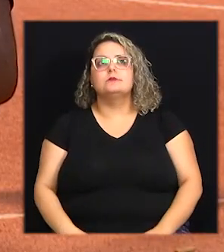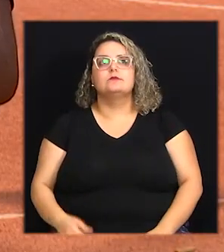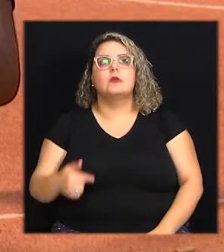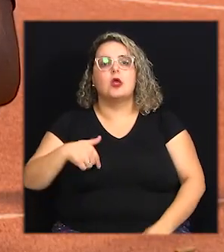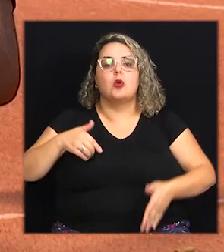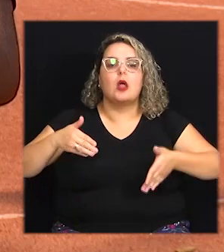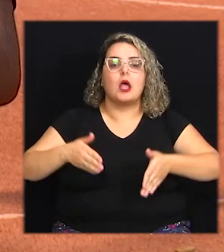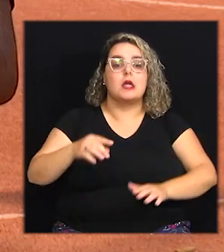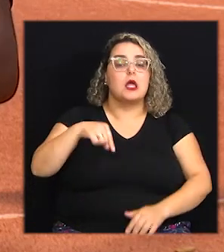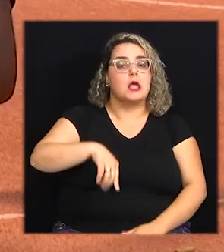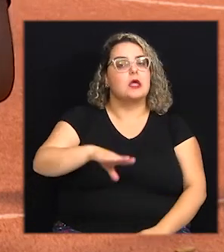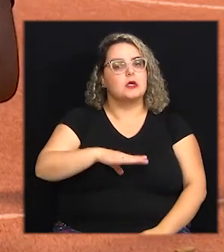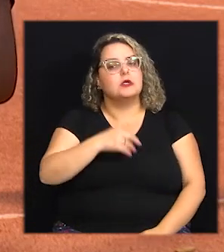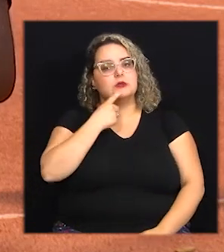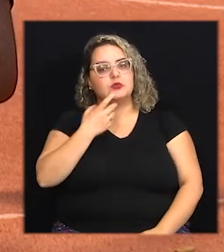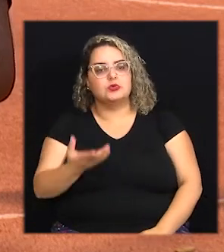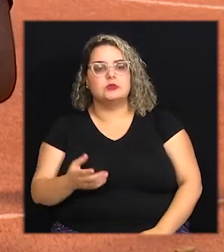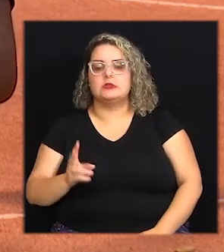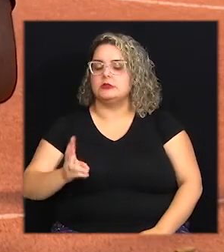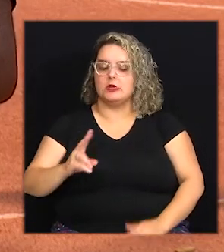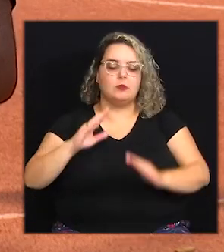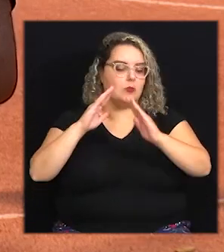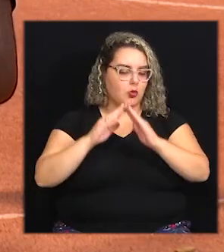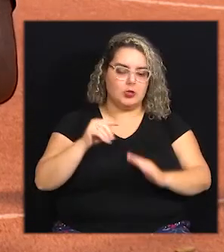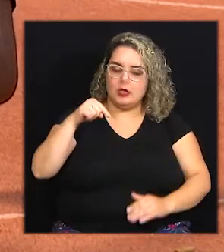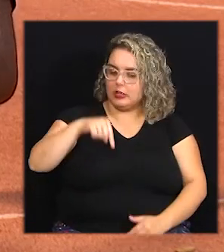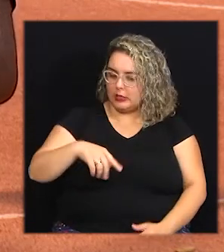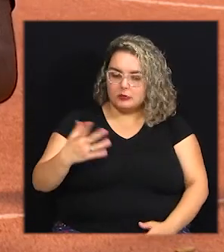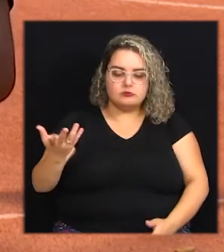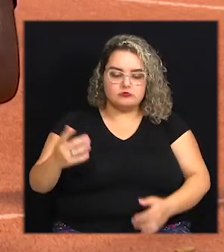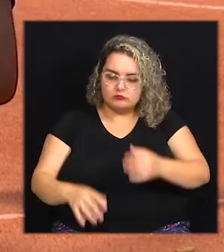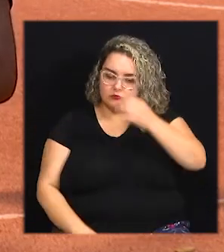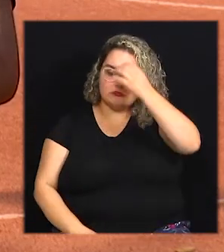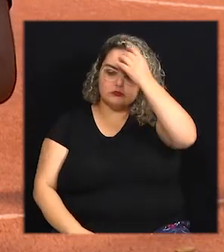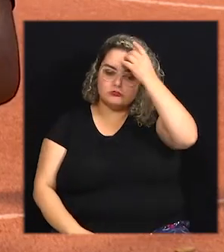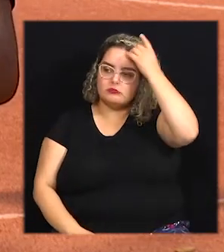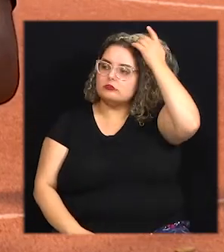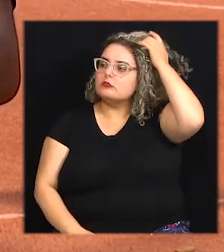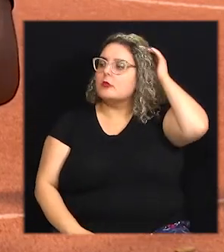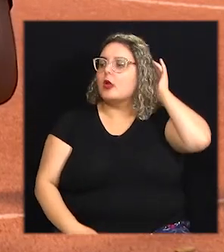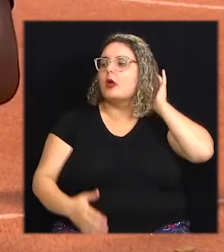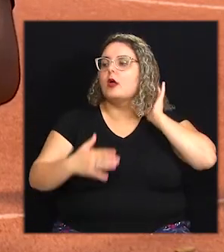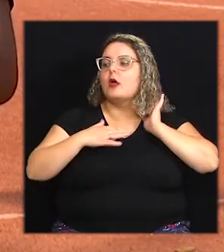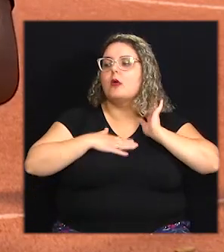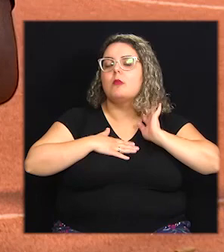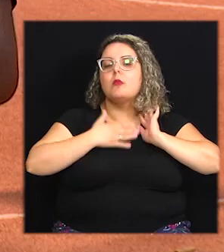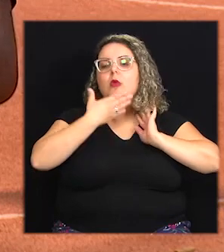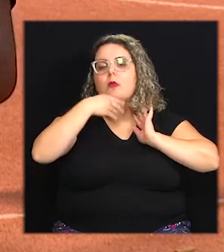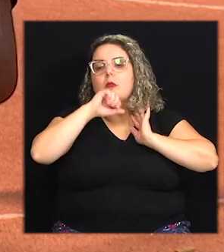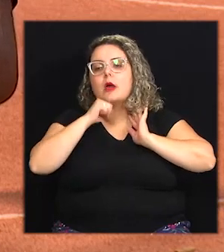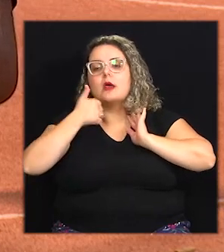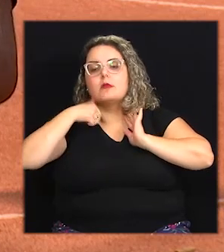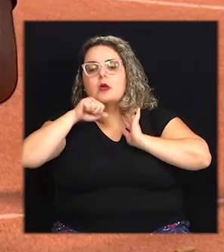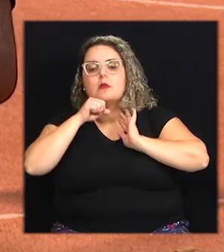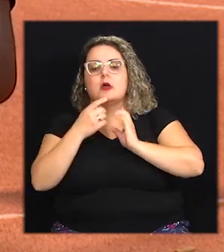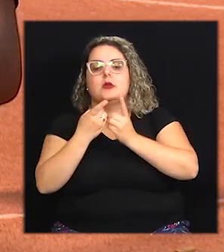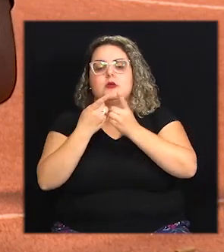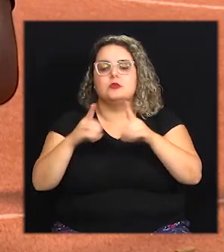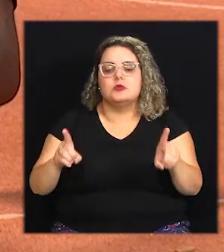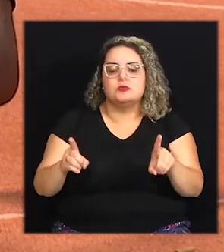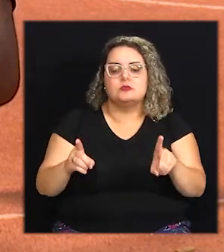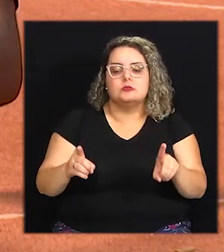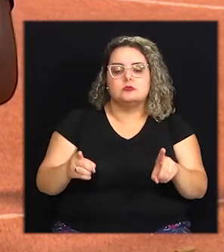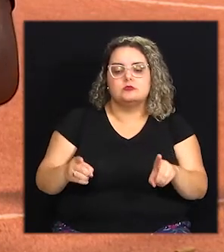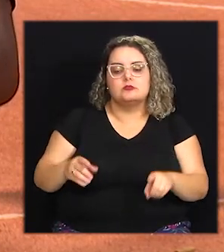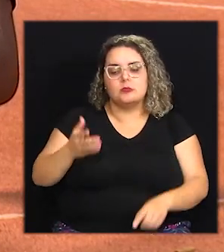Campinas mesmo, sempre morei aqui. Meus pais se divorciaram quando eu era bem novinho e meus pais